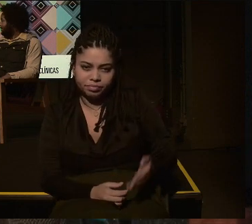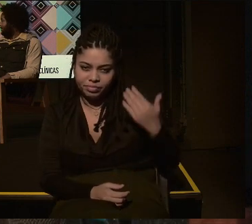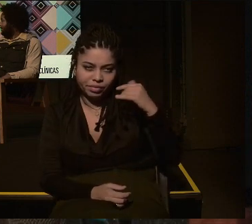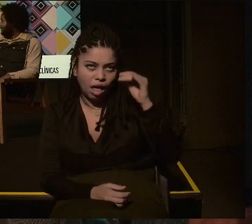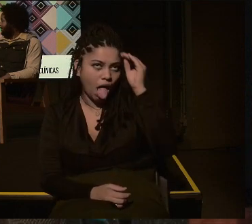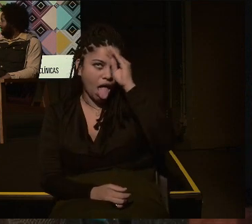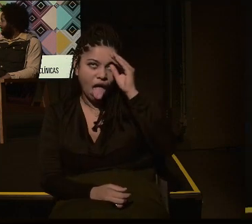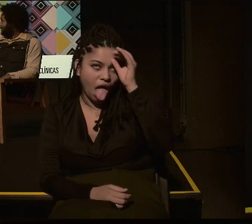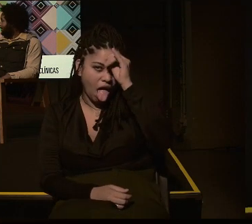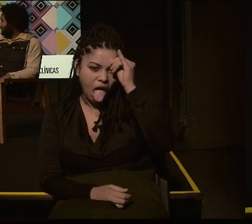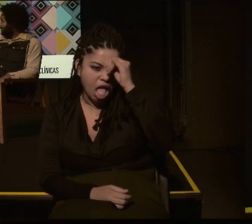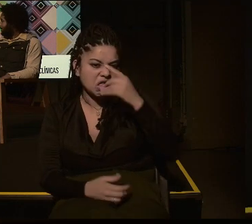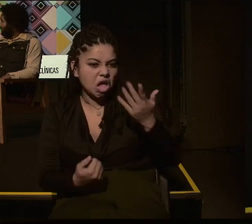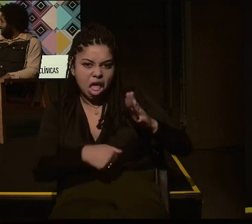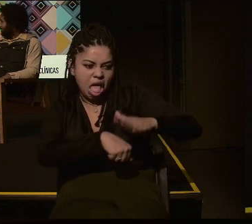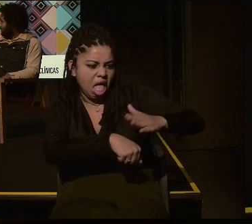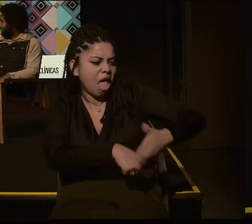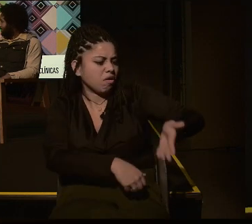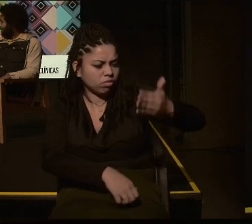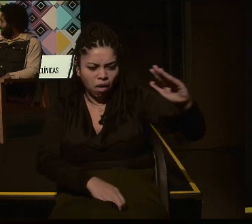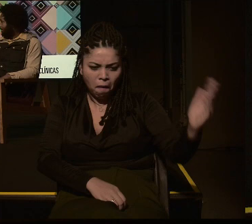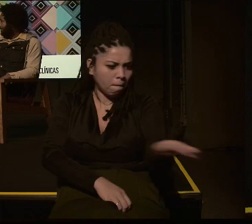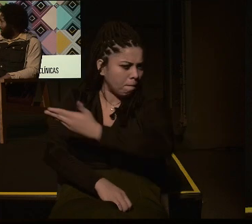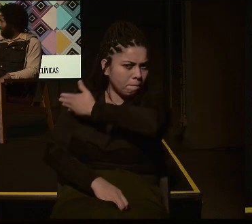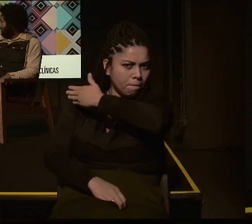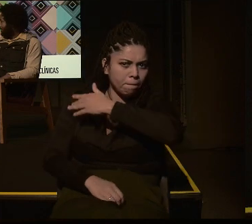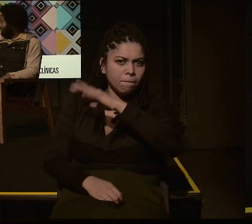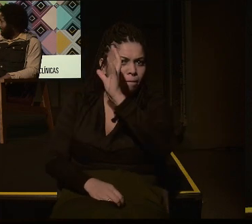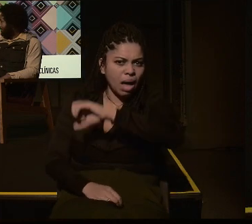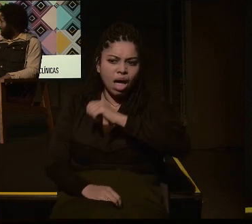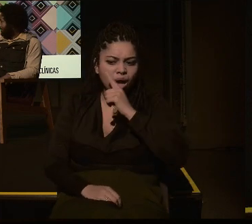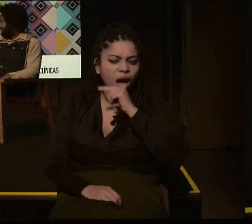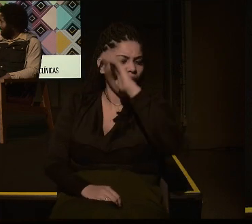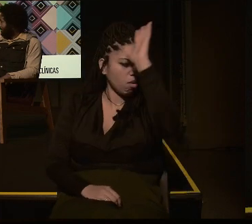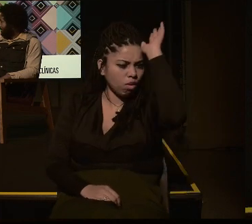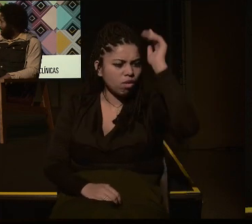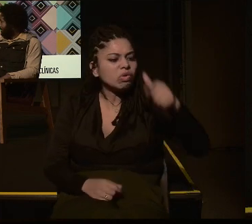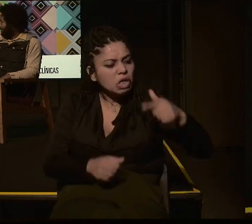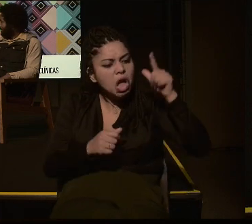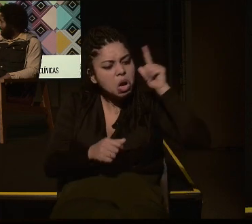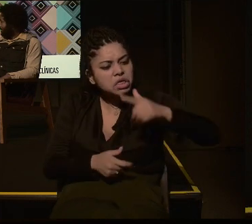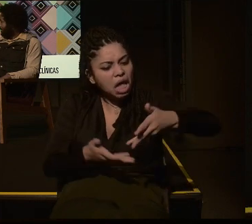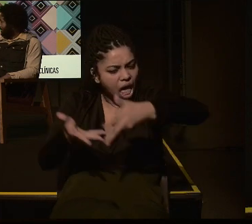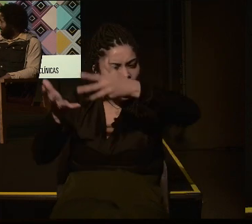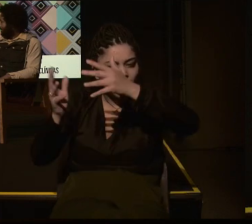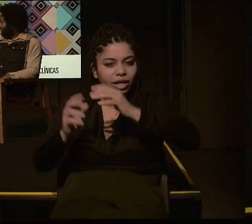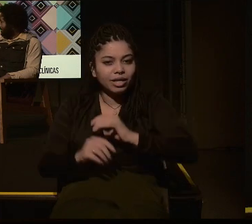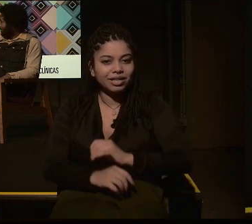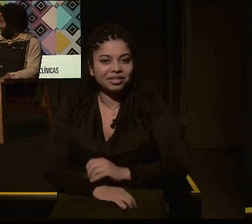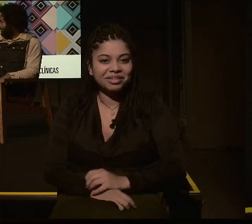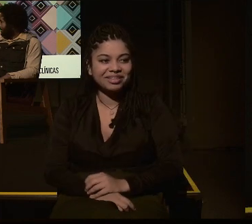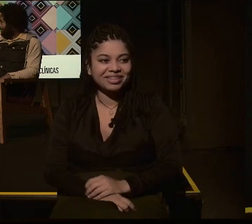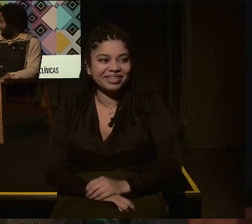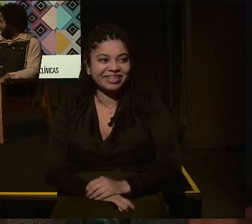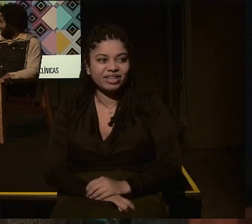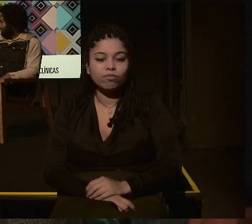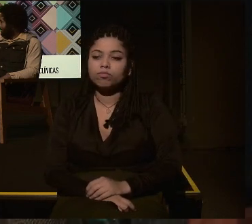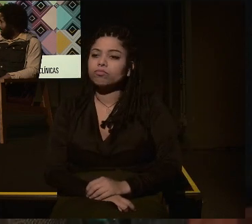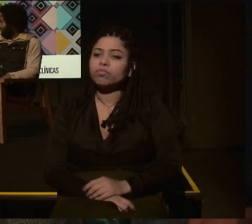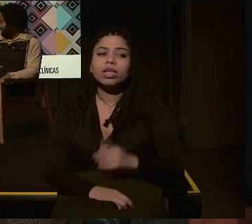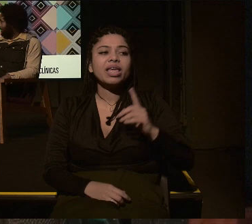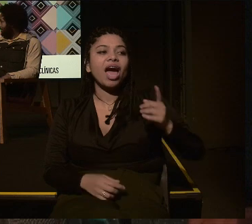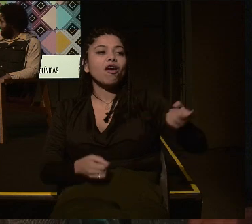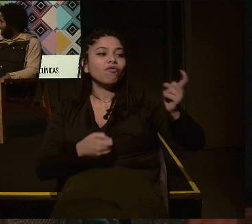coisa, autonomia, né, criança. Pega, vai lá pegar, não vou pegar pra você não, você consegue. Aí voltei a